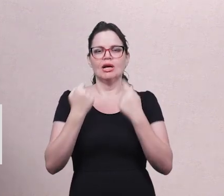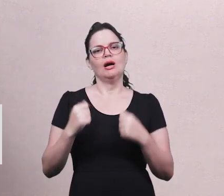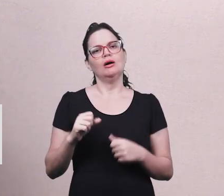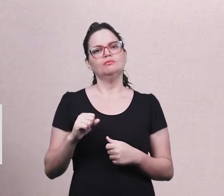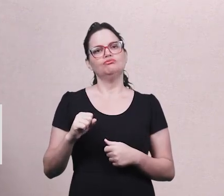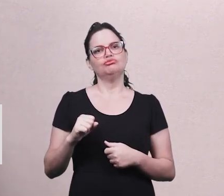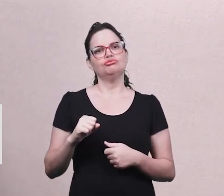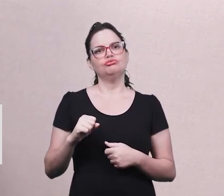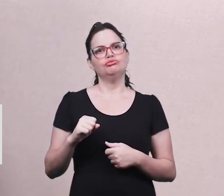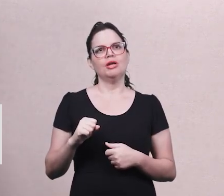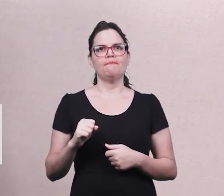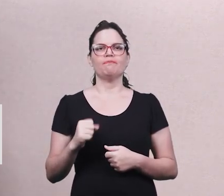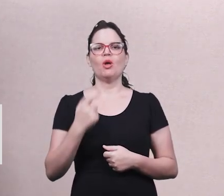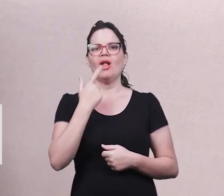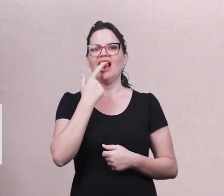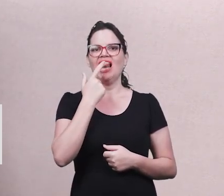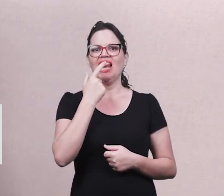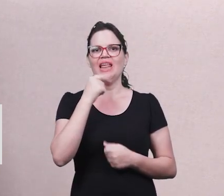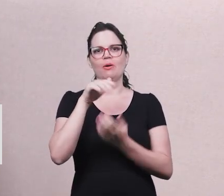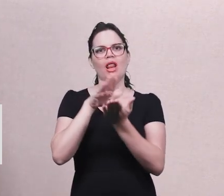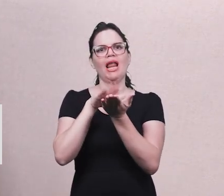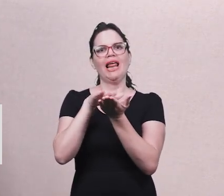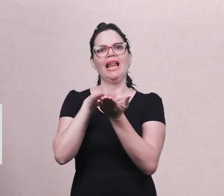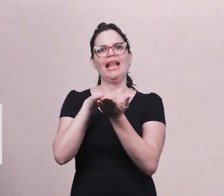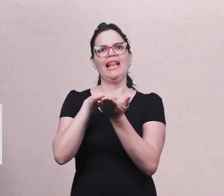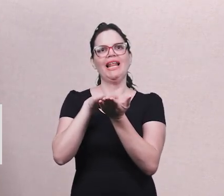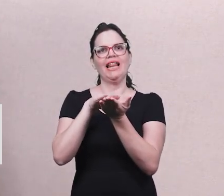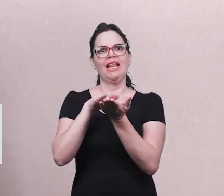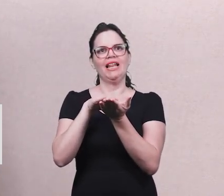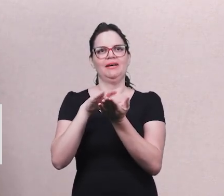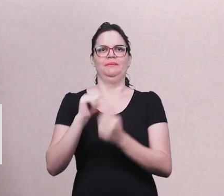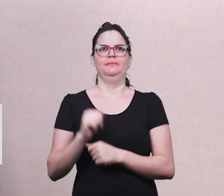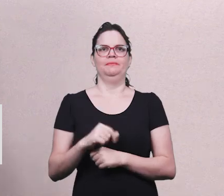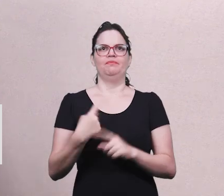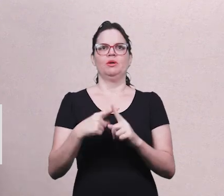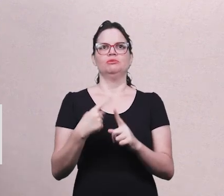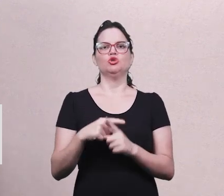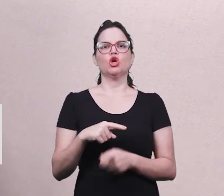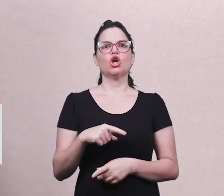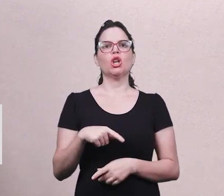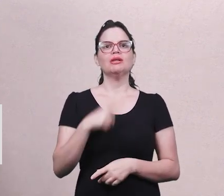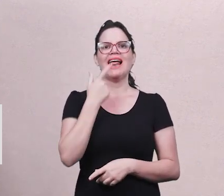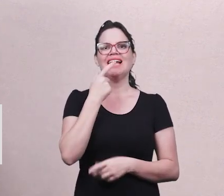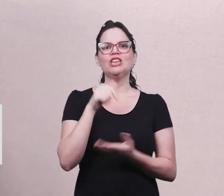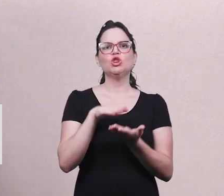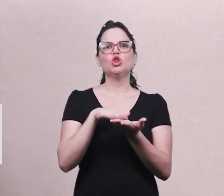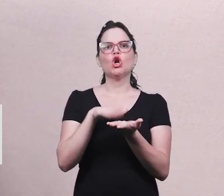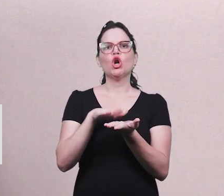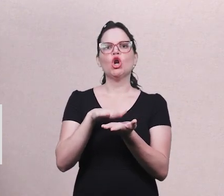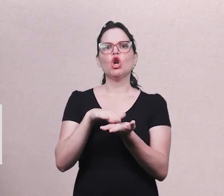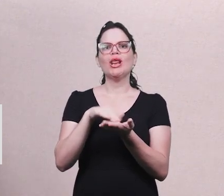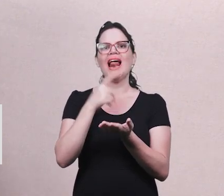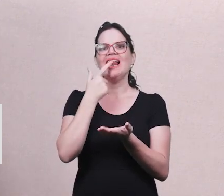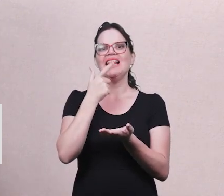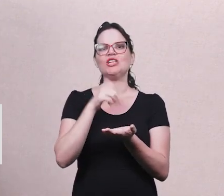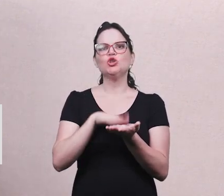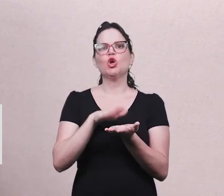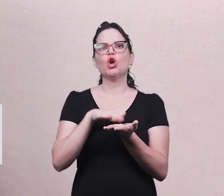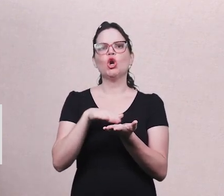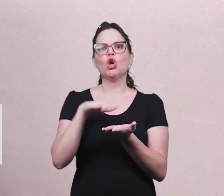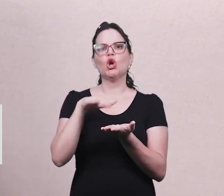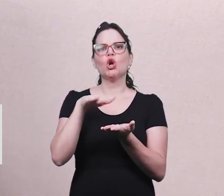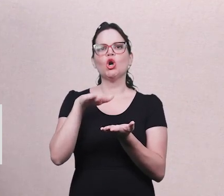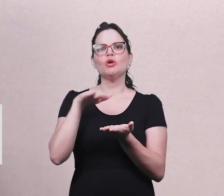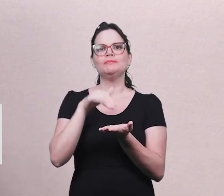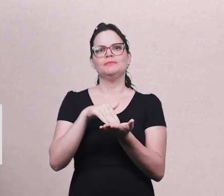Perfeito. E a vibração da língua também que ajuda. Quando você faz o e você fica